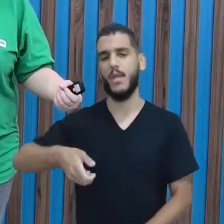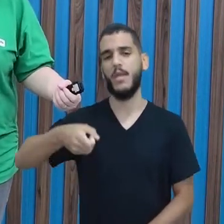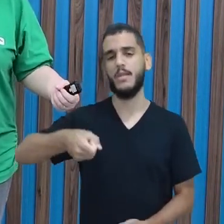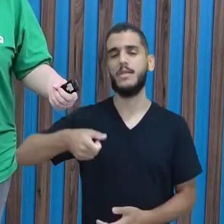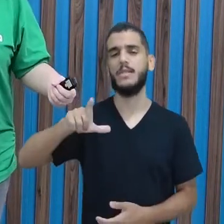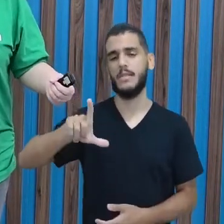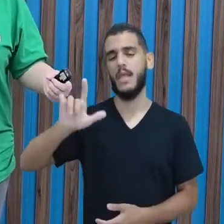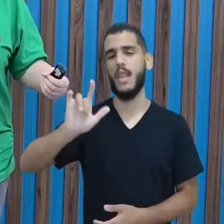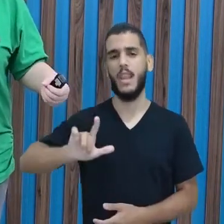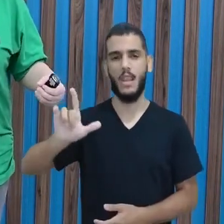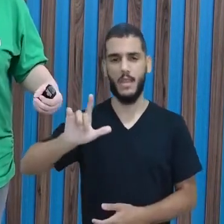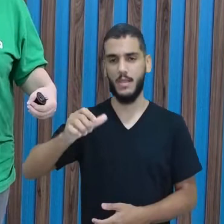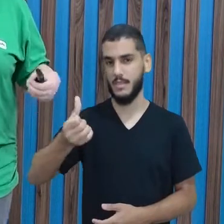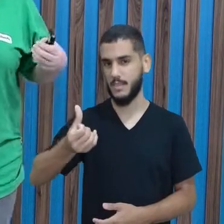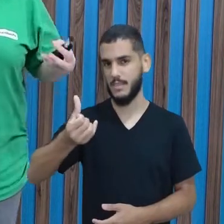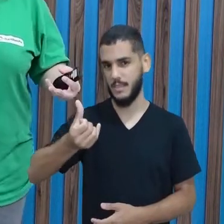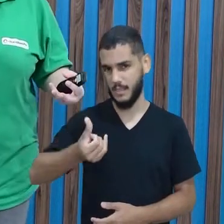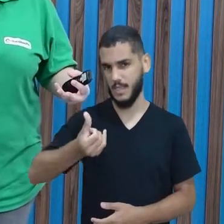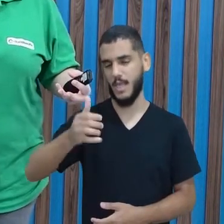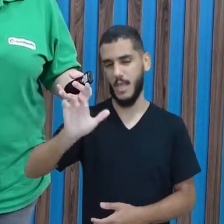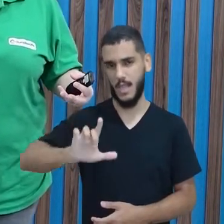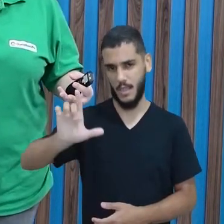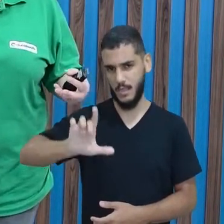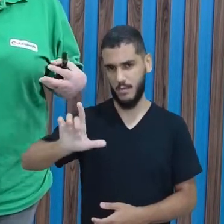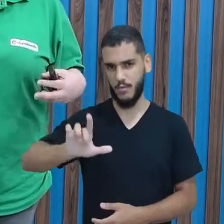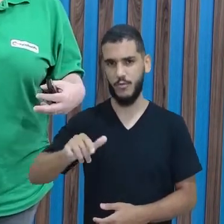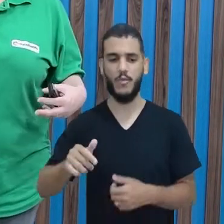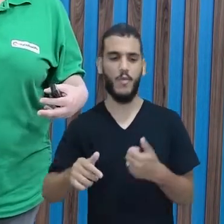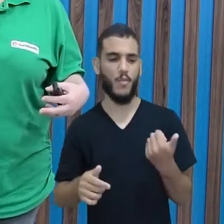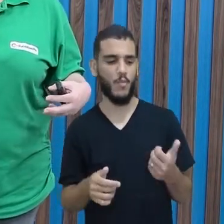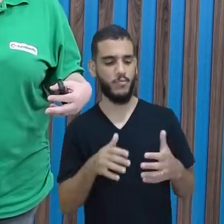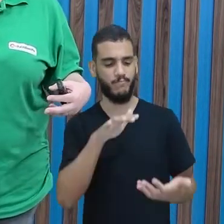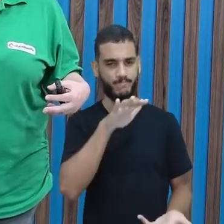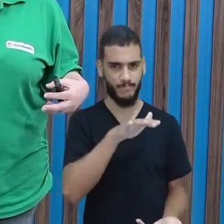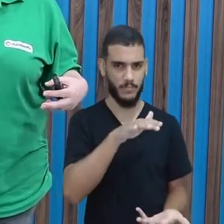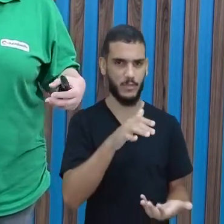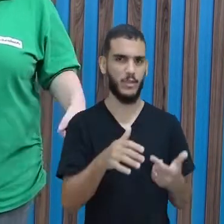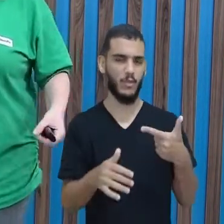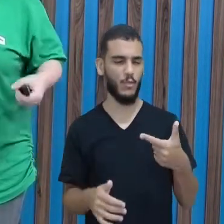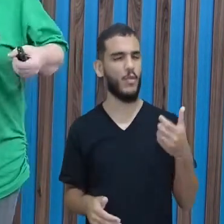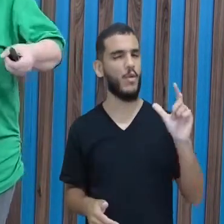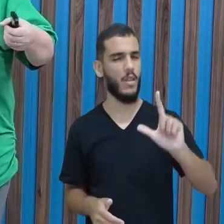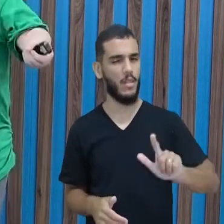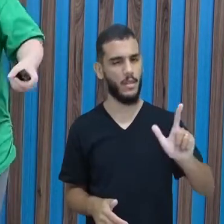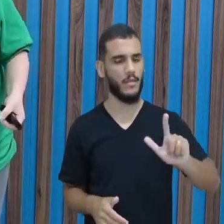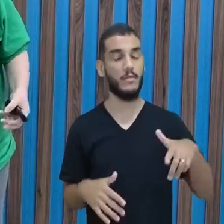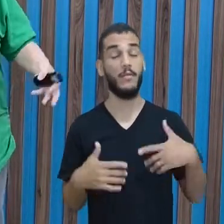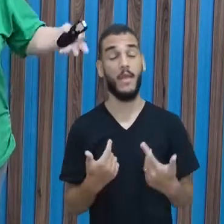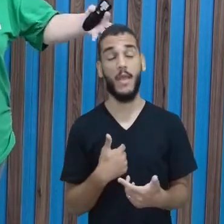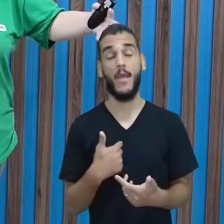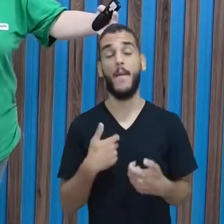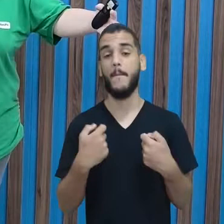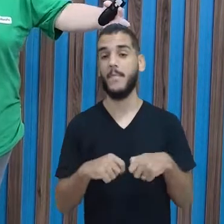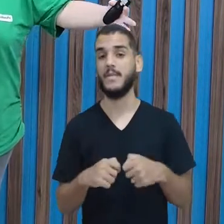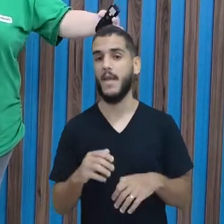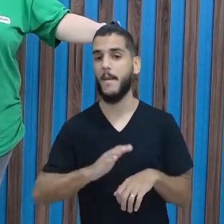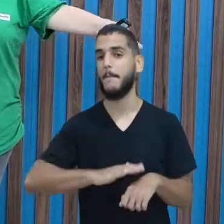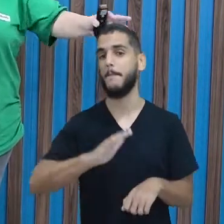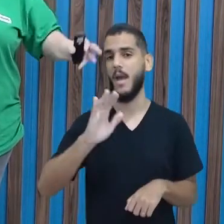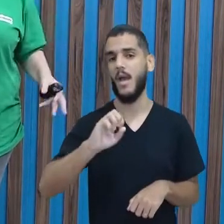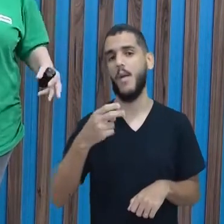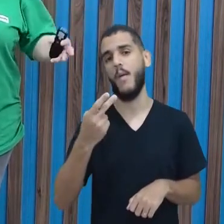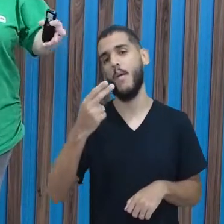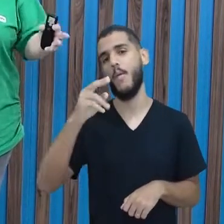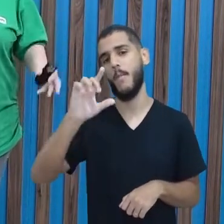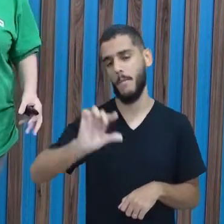litros. Eu vou precisar de mais ou menos baldes de 2 litros para encher o mesmo